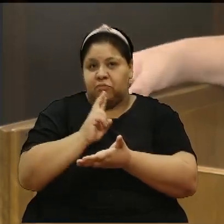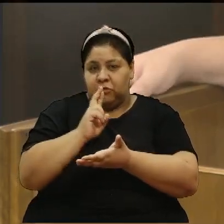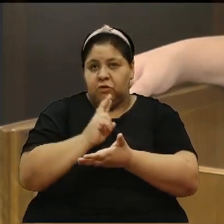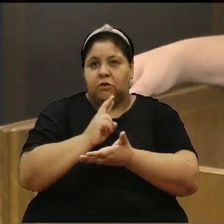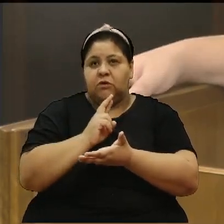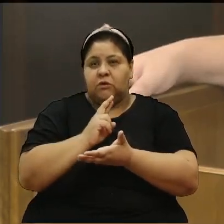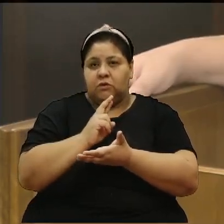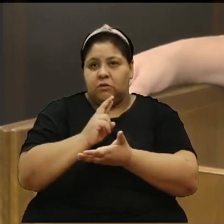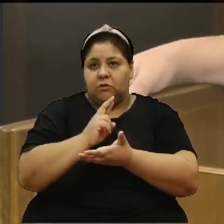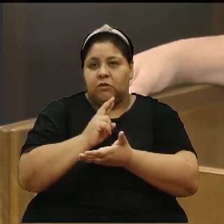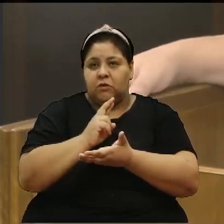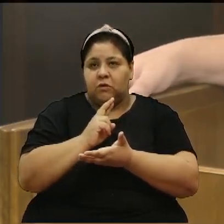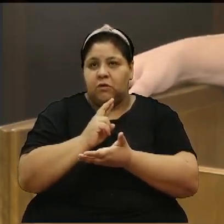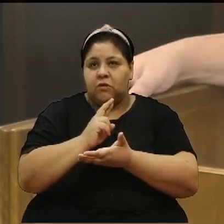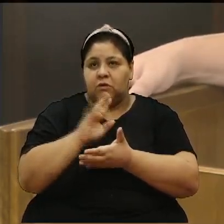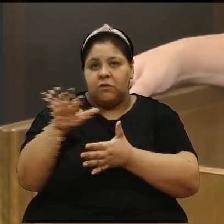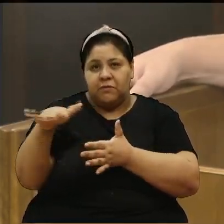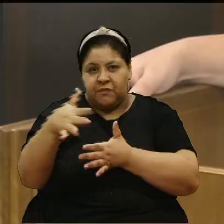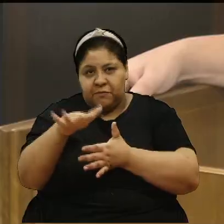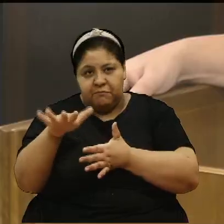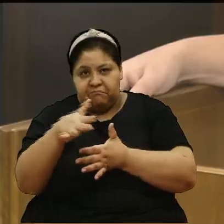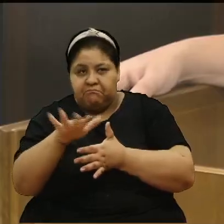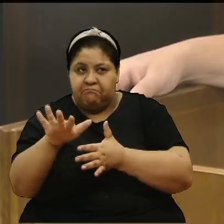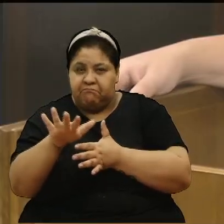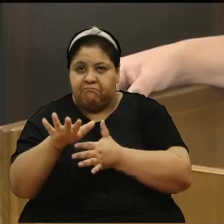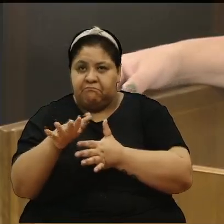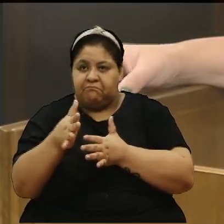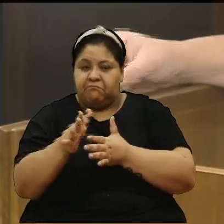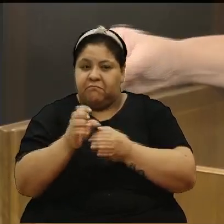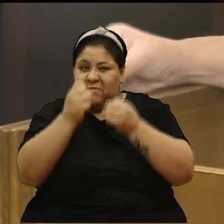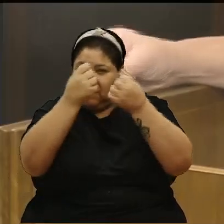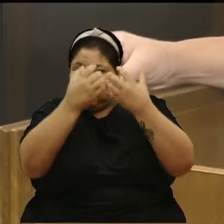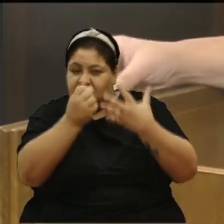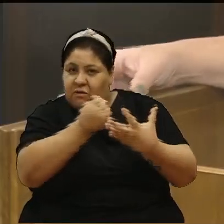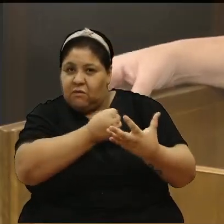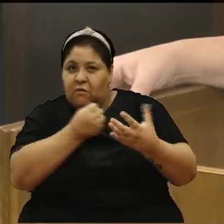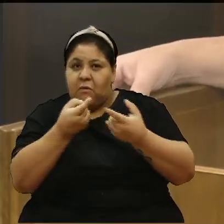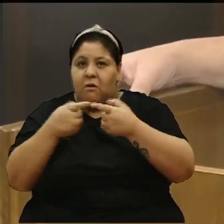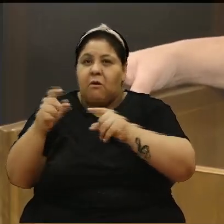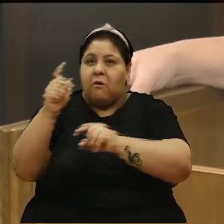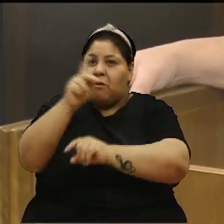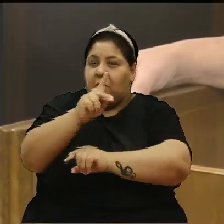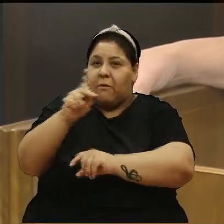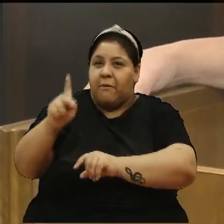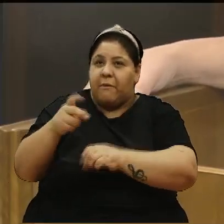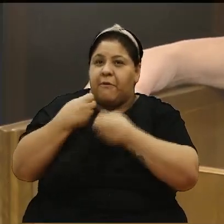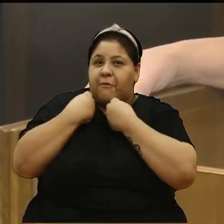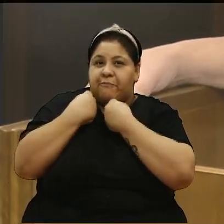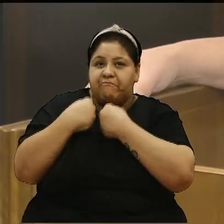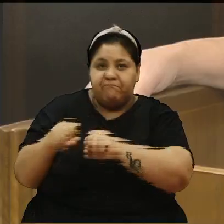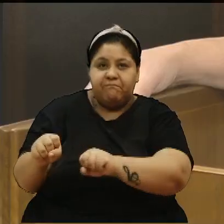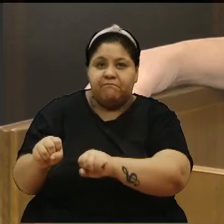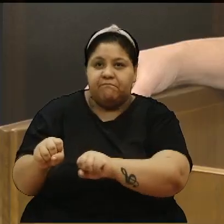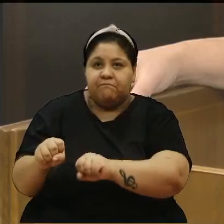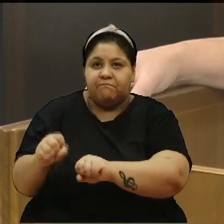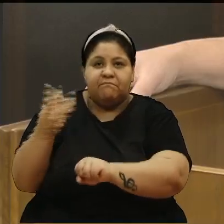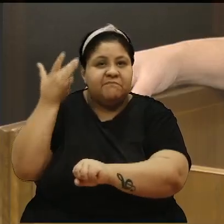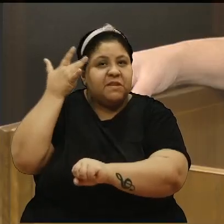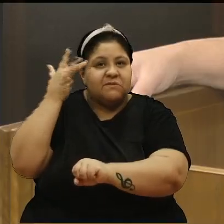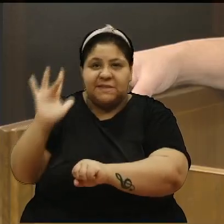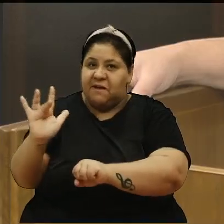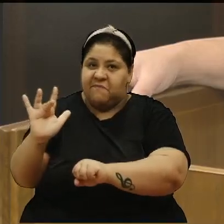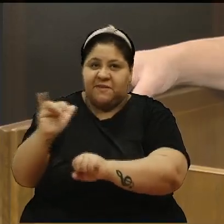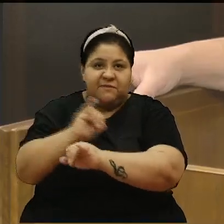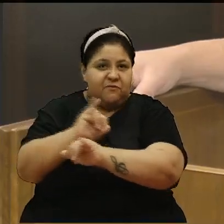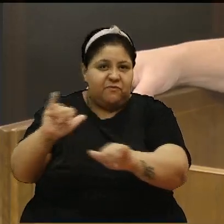assim, olha, mais ou menos era isso, vereadora. Mas as pessoas da secretaria em si não tinham essa